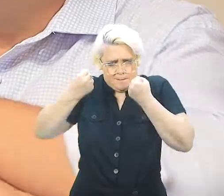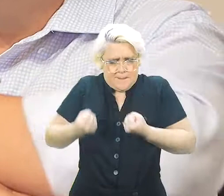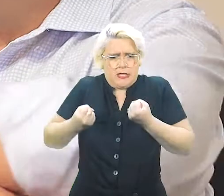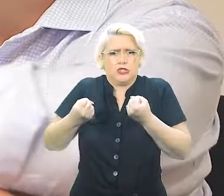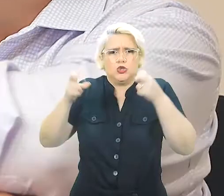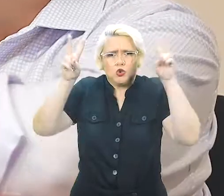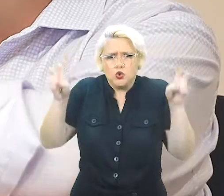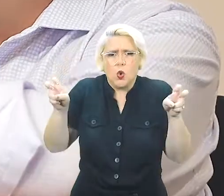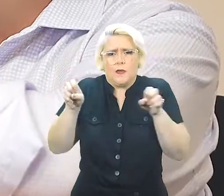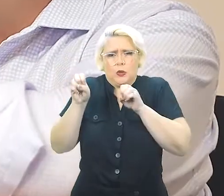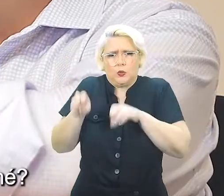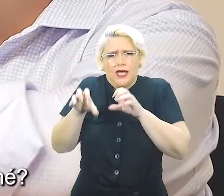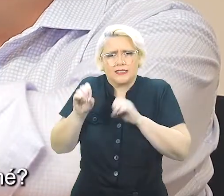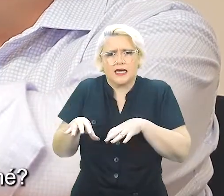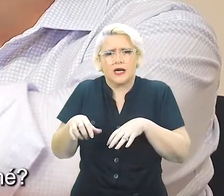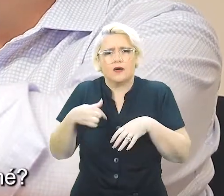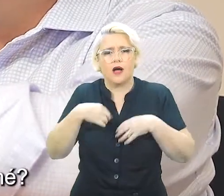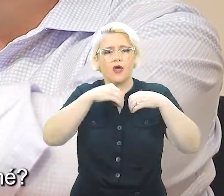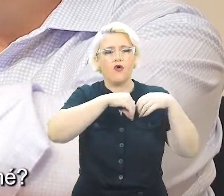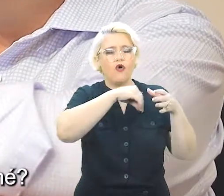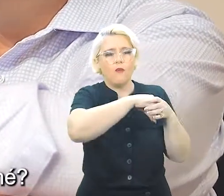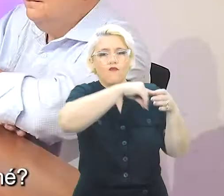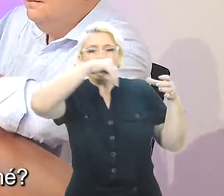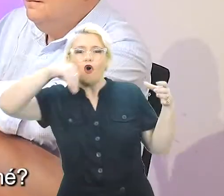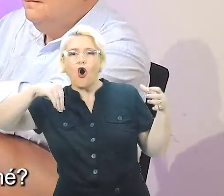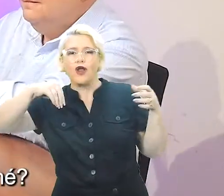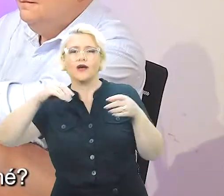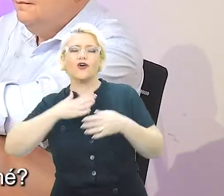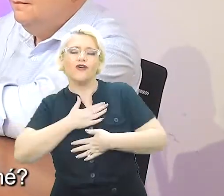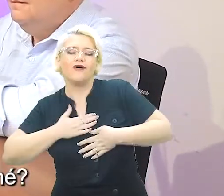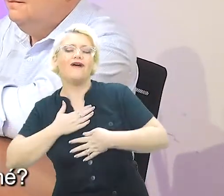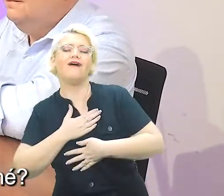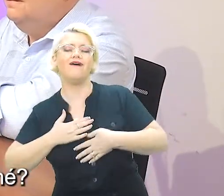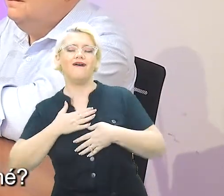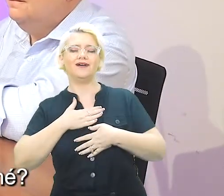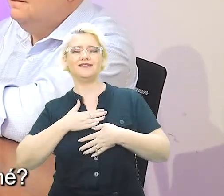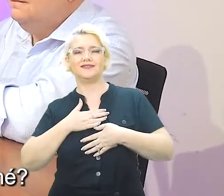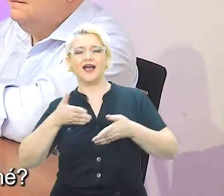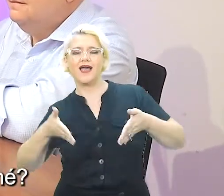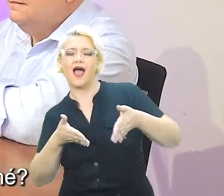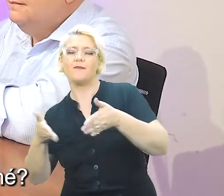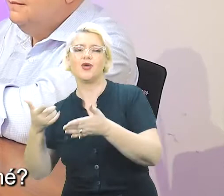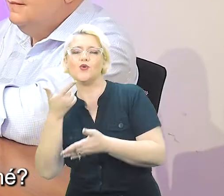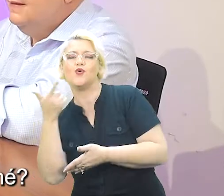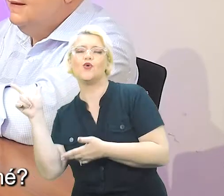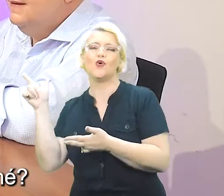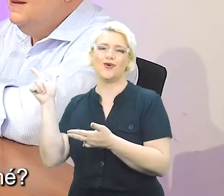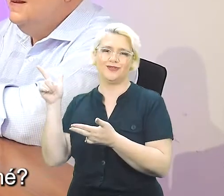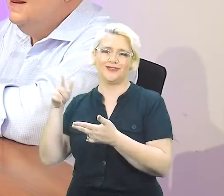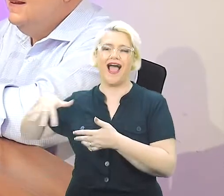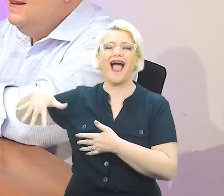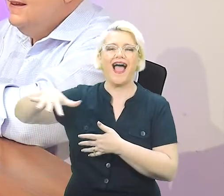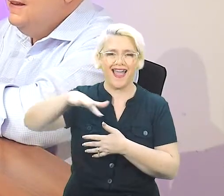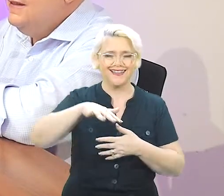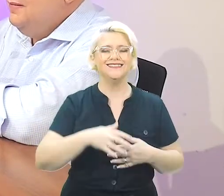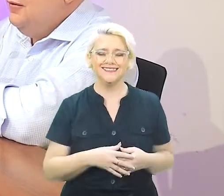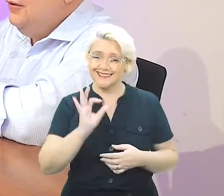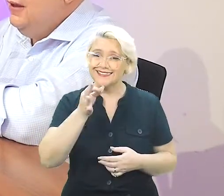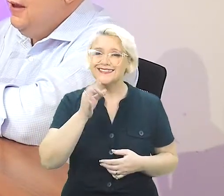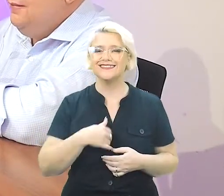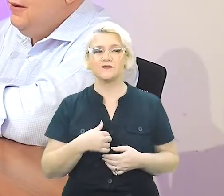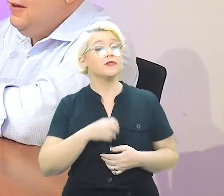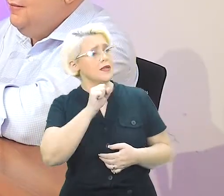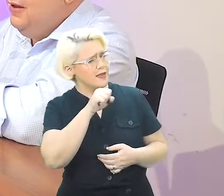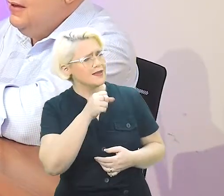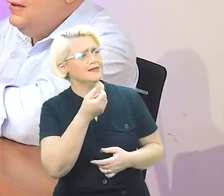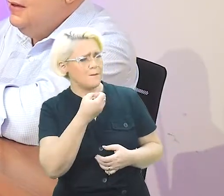sobre educação e que me fazem caminhar por outras áreas, né? Isso é bom,